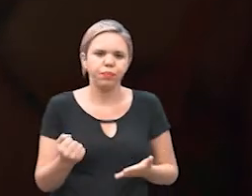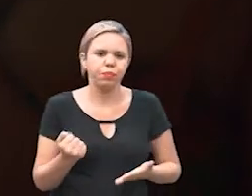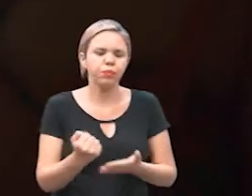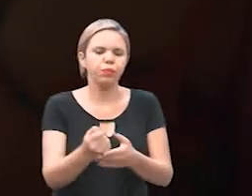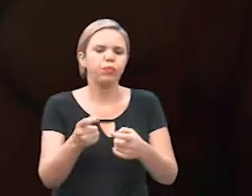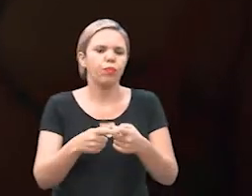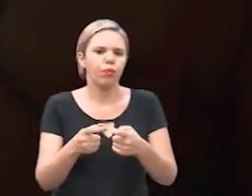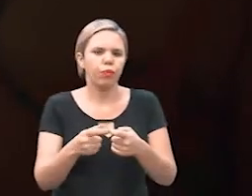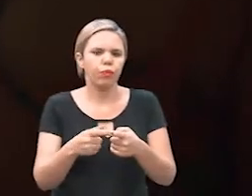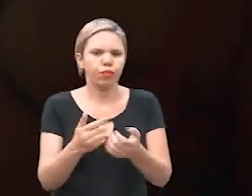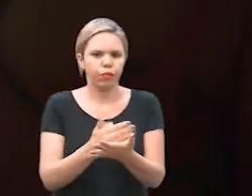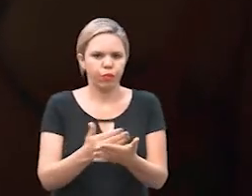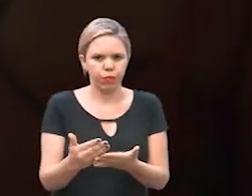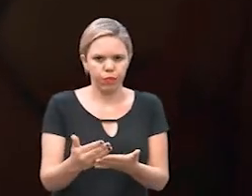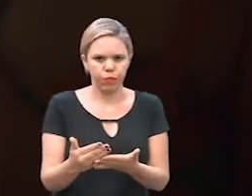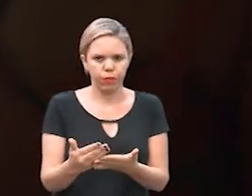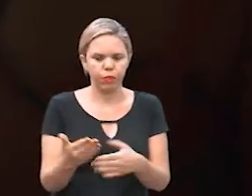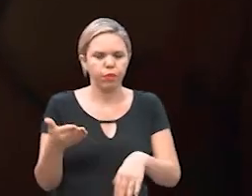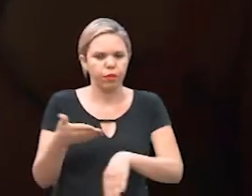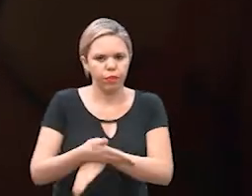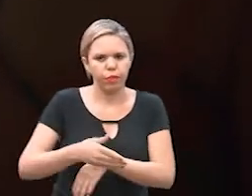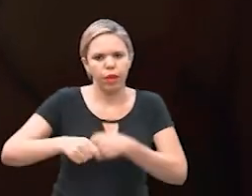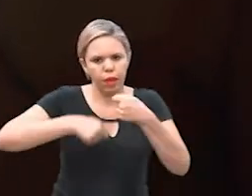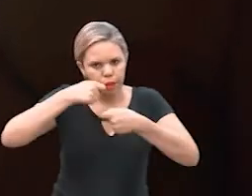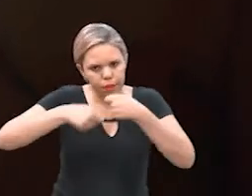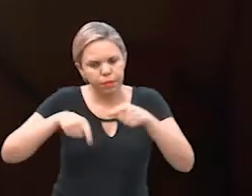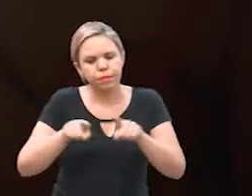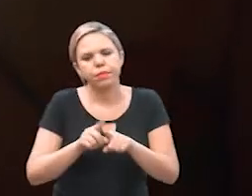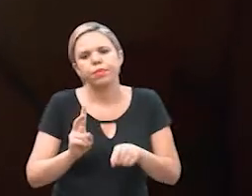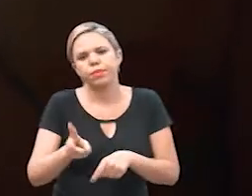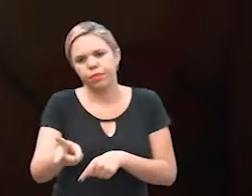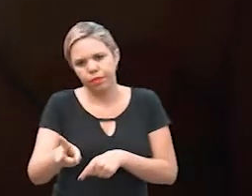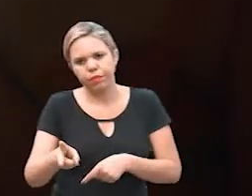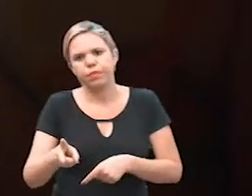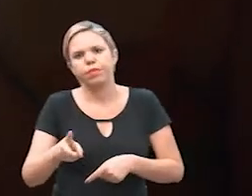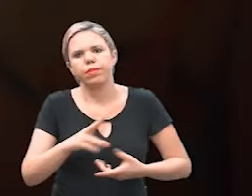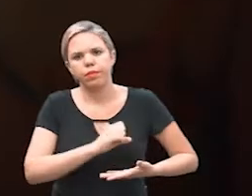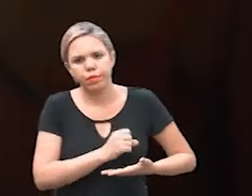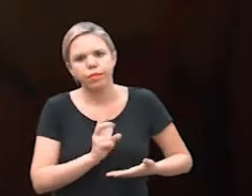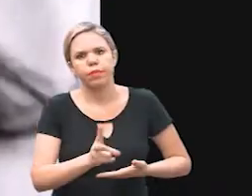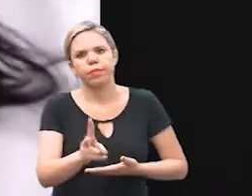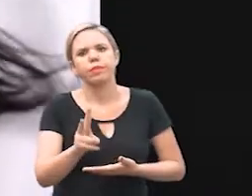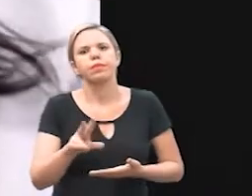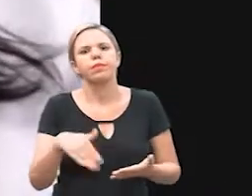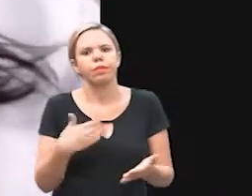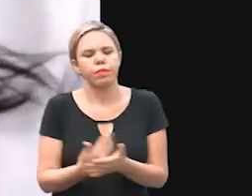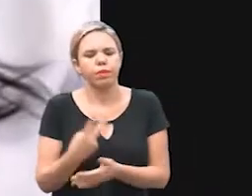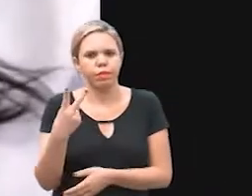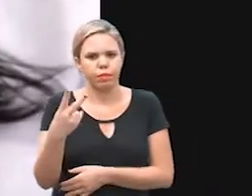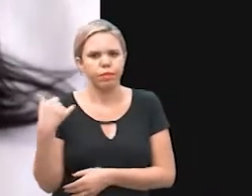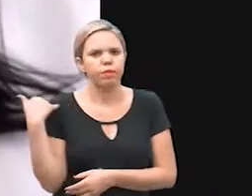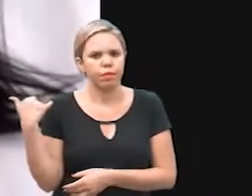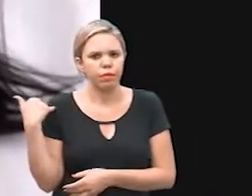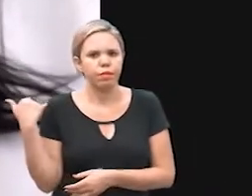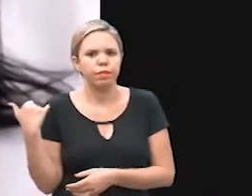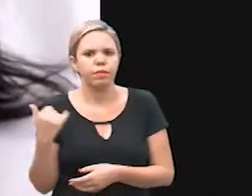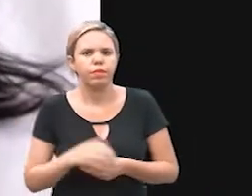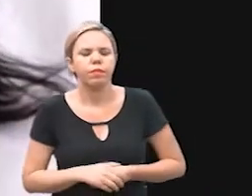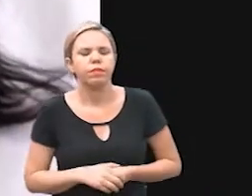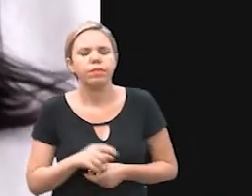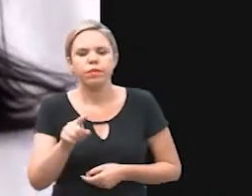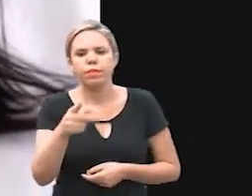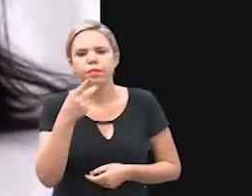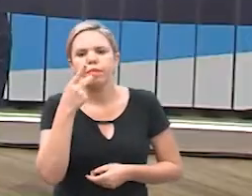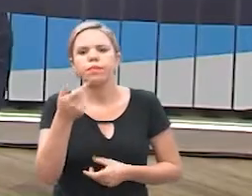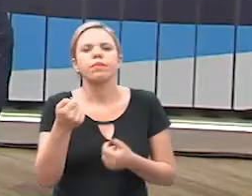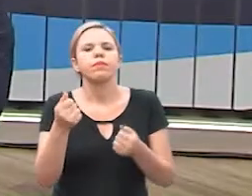um pediatra que se inicia a introdução alimentar, ele continua e deve ir até os 2 anos de idade. Agora, você